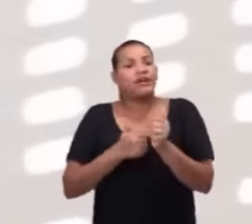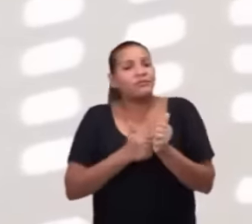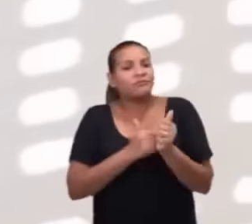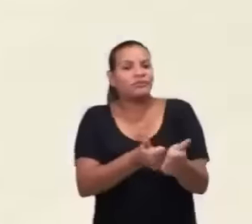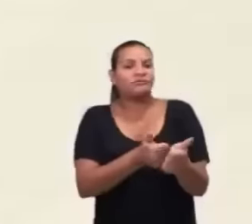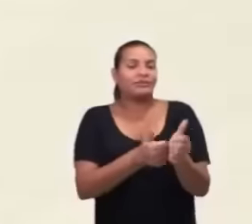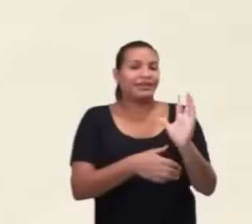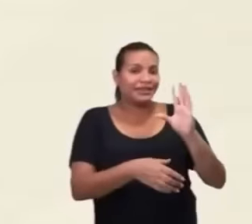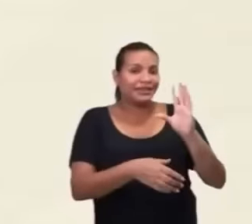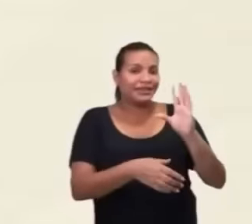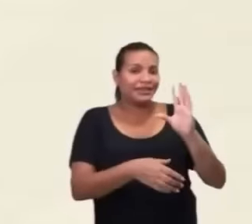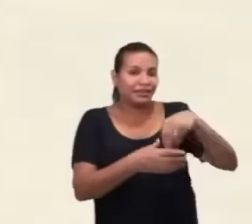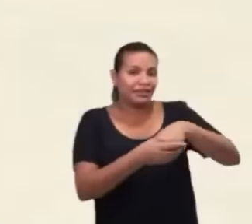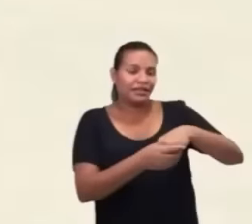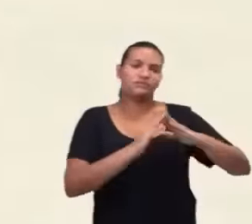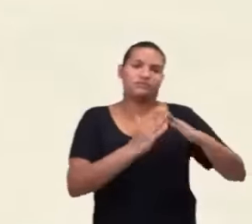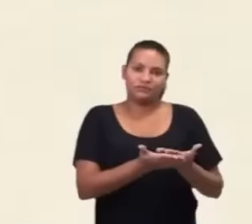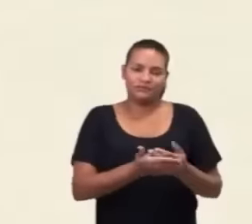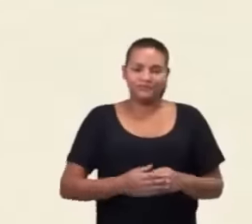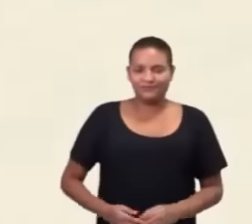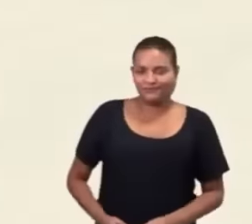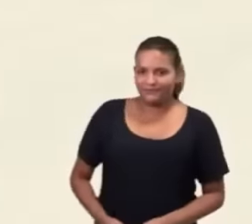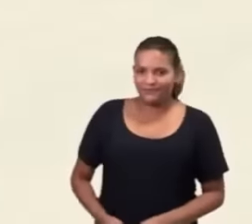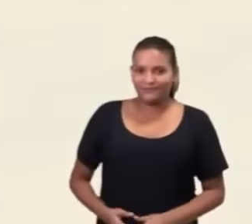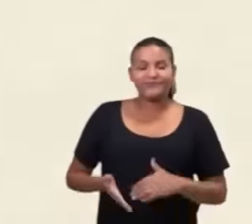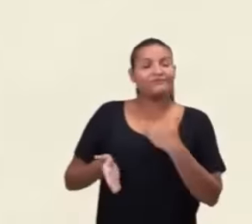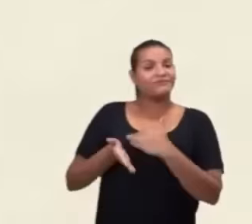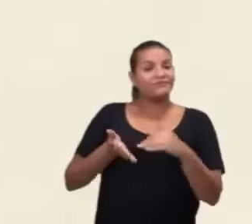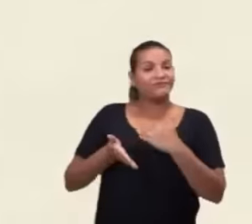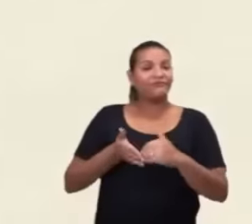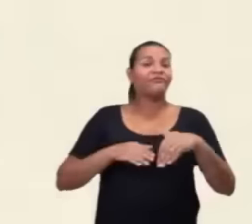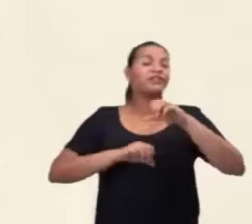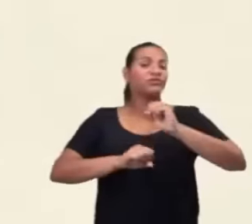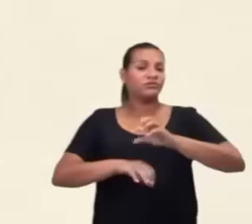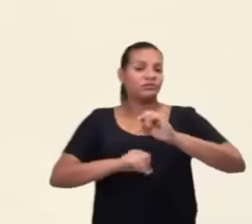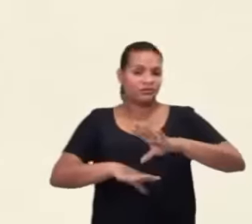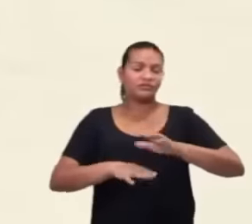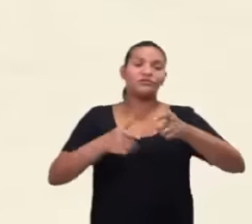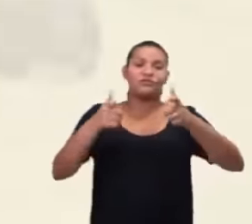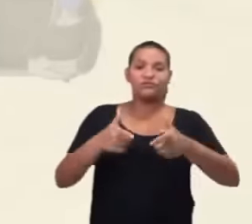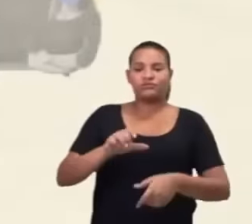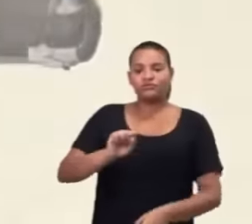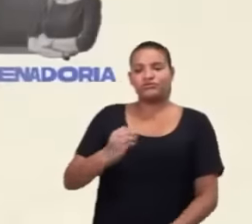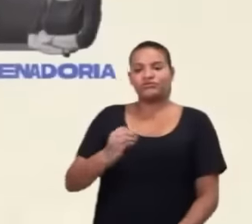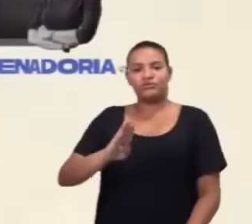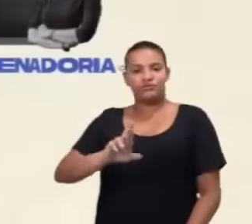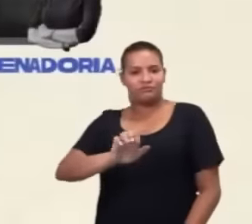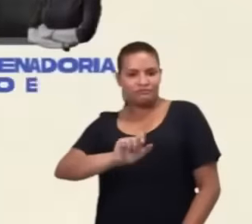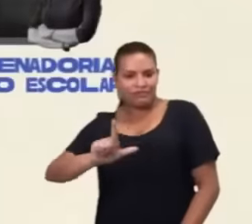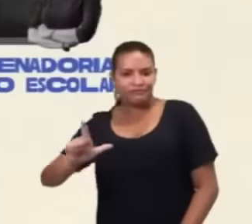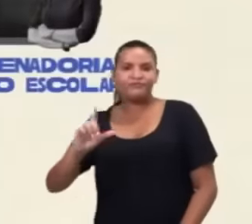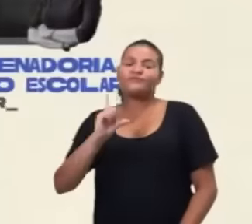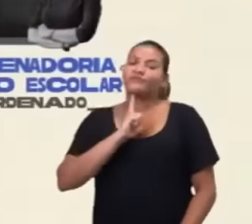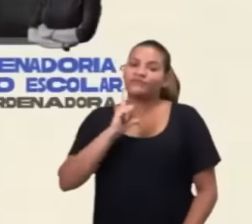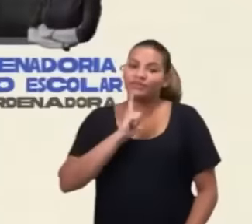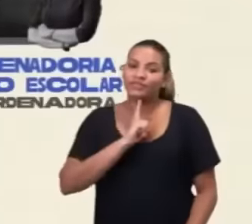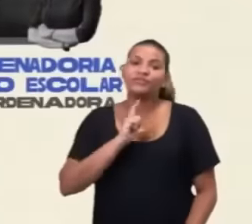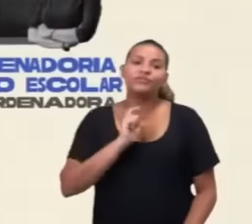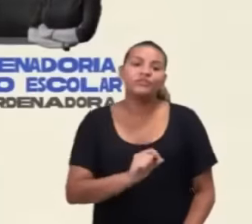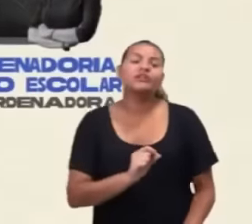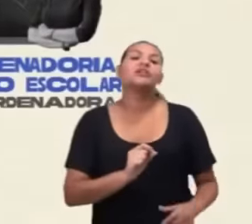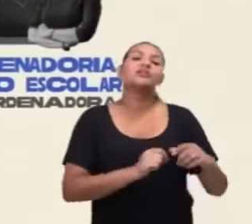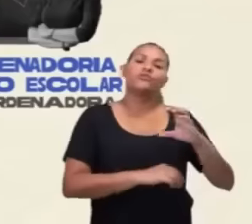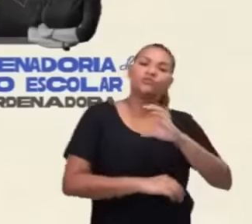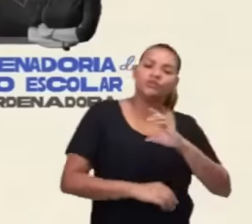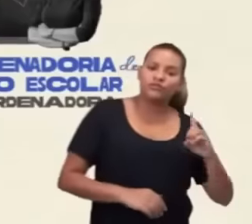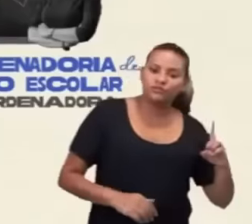da escola. Na Secretaria de Educação de Sobral, duas coordenadorias orientam os superintendentes de ensino, que fazem visitas frequentes às